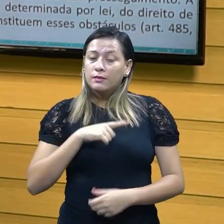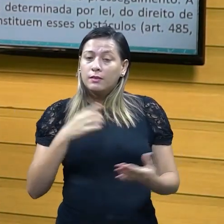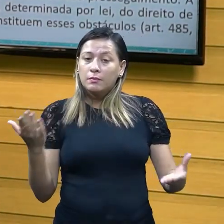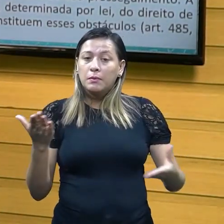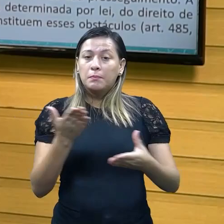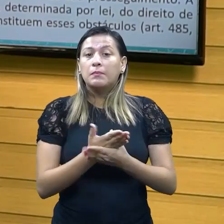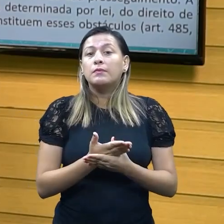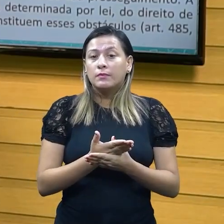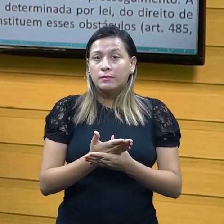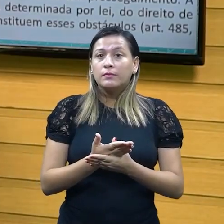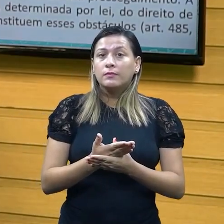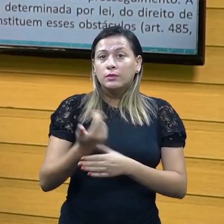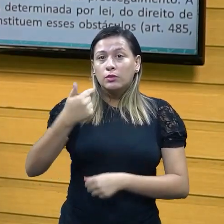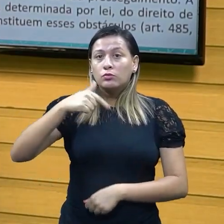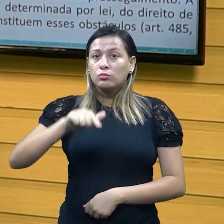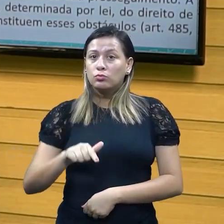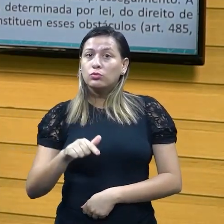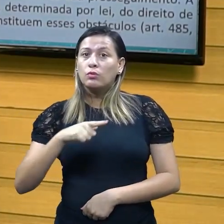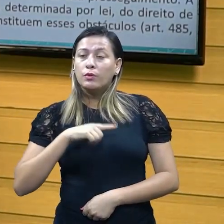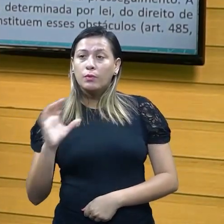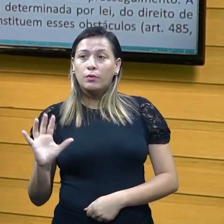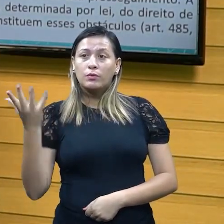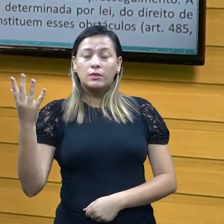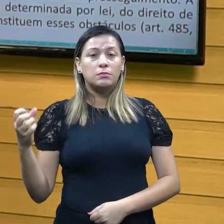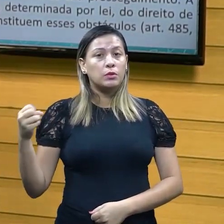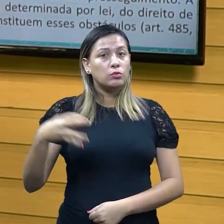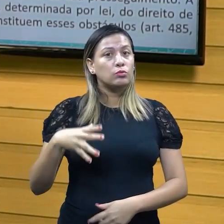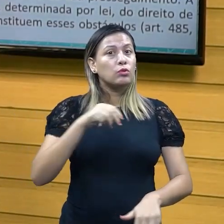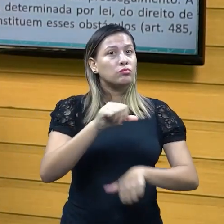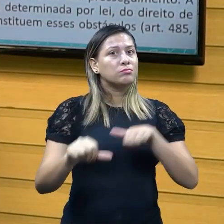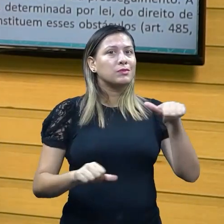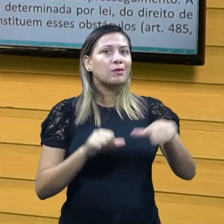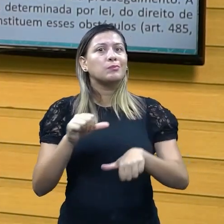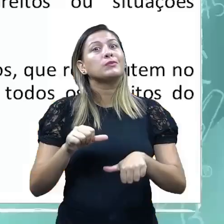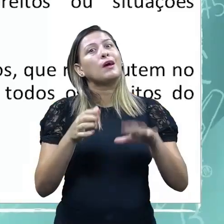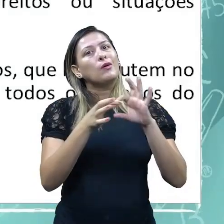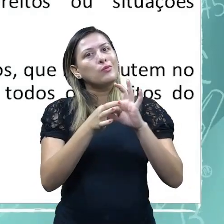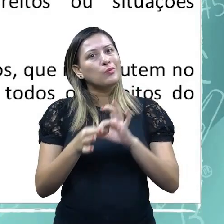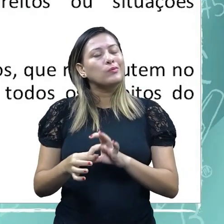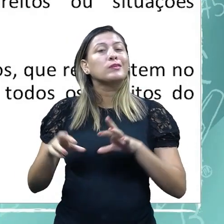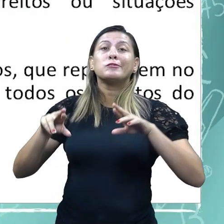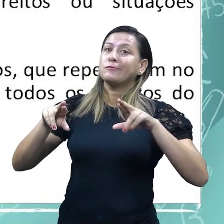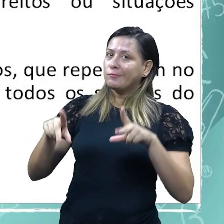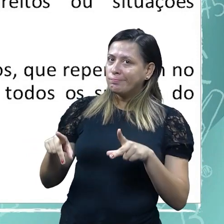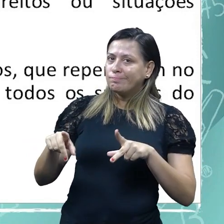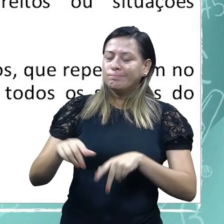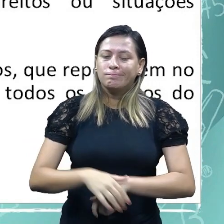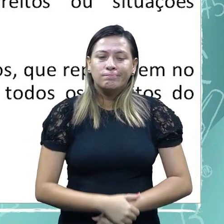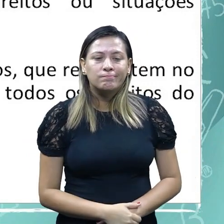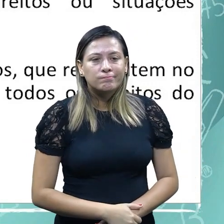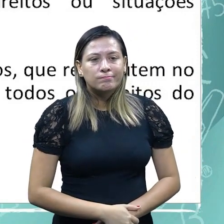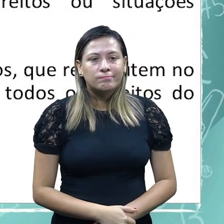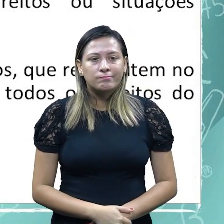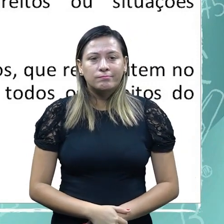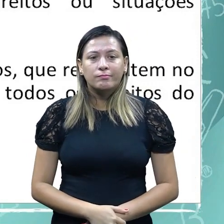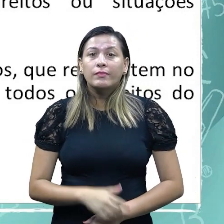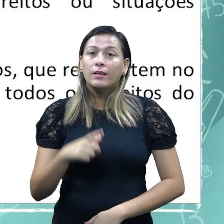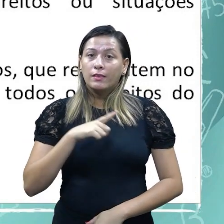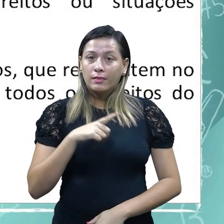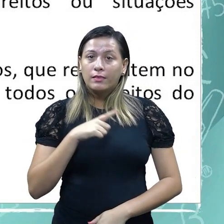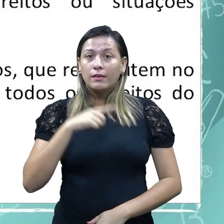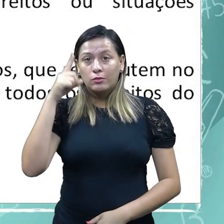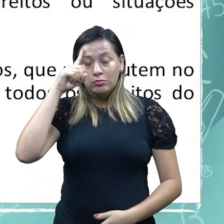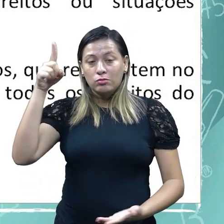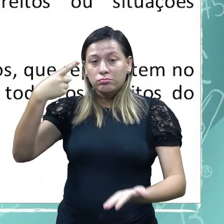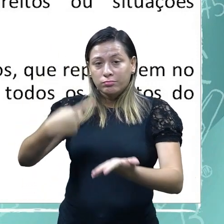rescisória, algum fato novo, modificativo, e aí é uma outra circunstância, tá? E tem prazos para isso. Então,